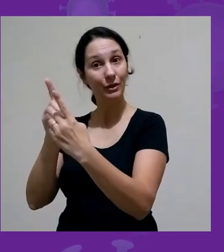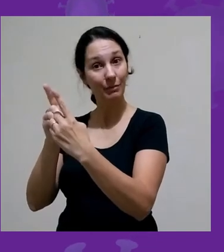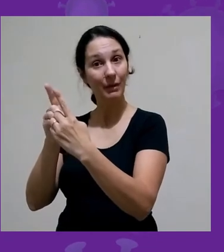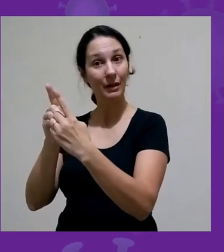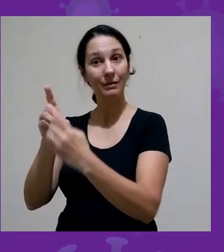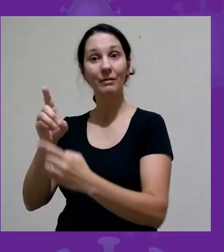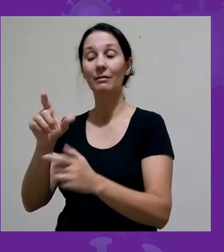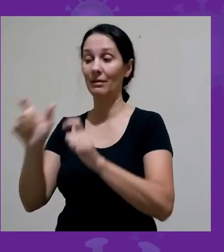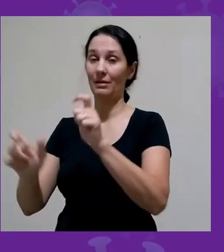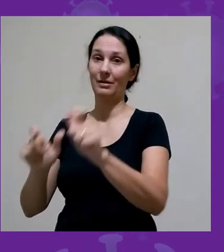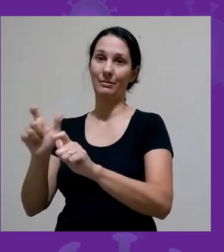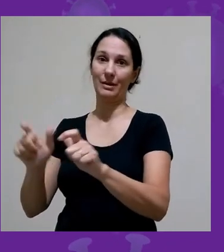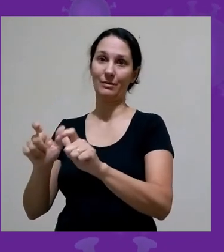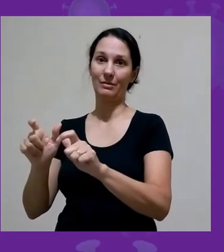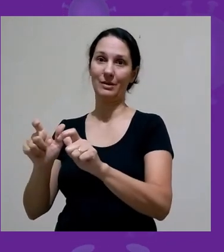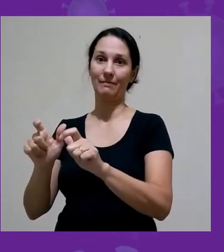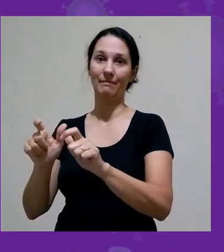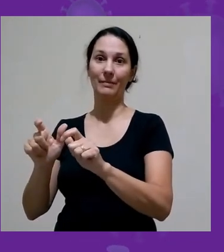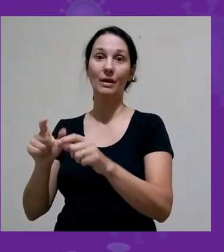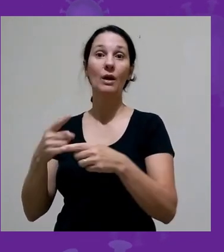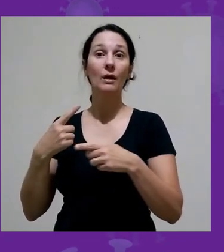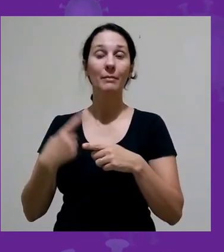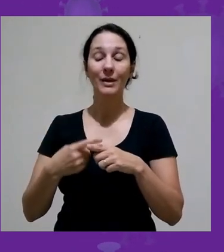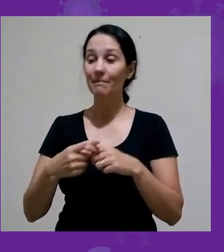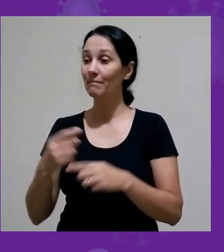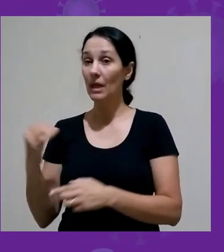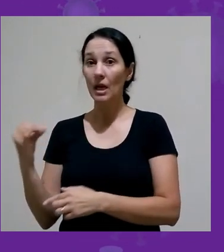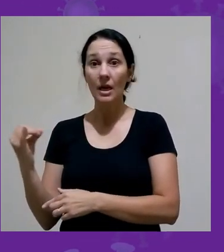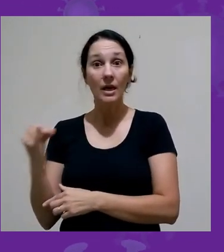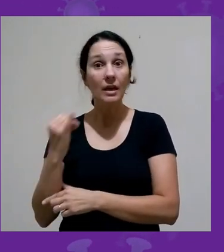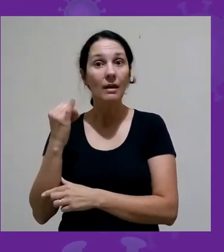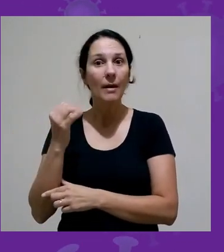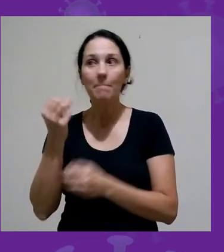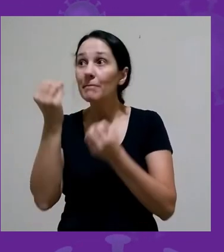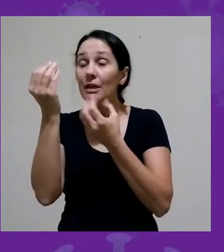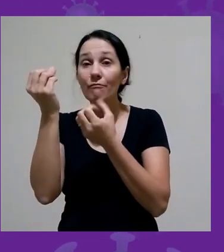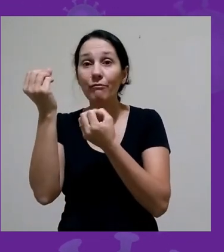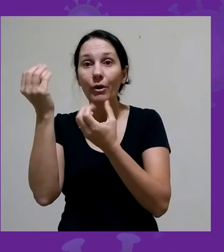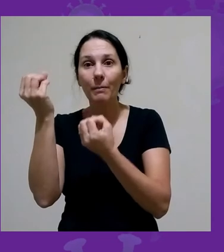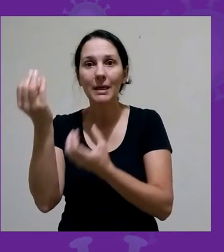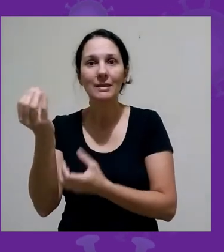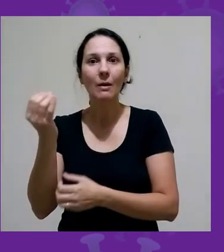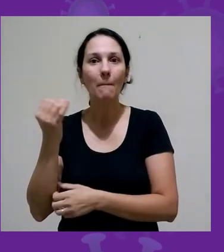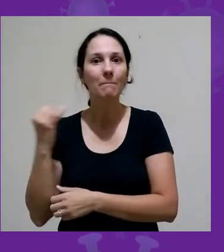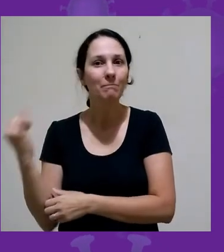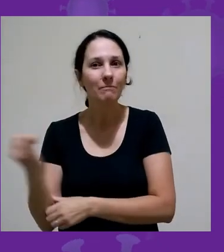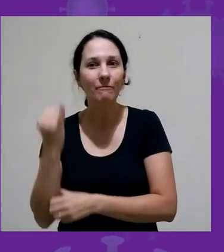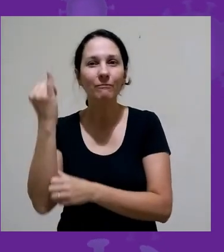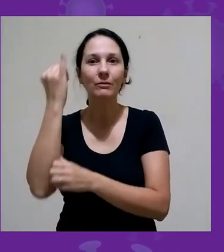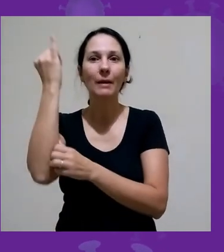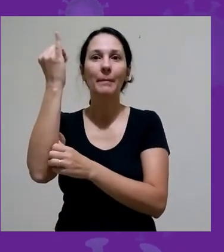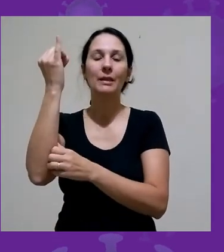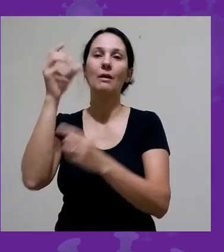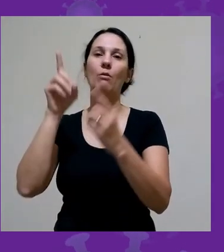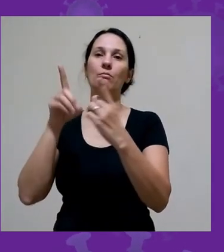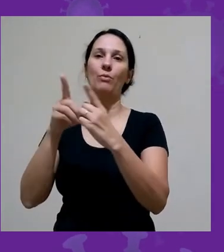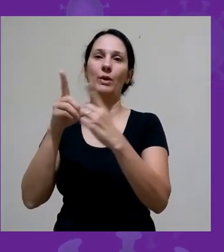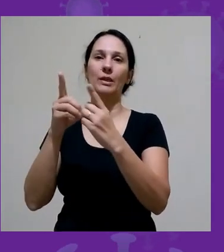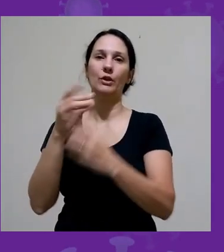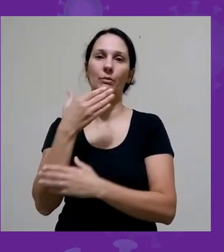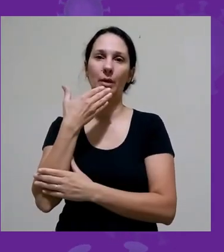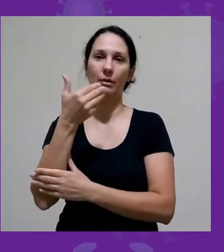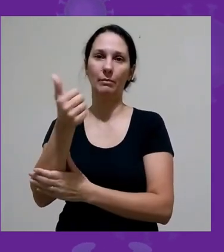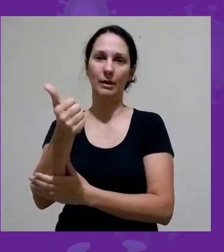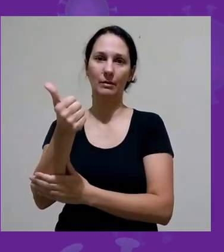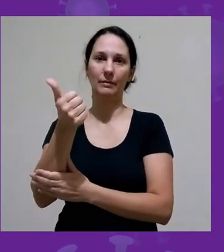básica que atende um volume grande de pessoas né e que o acesso a informações de qualidade é indispensável porque